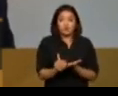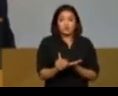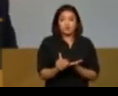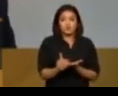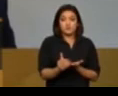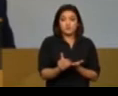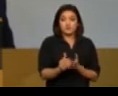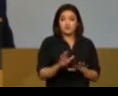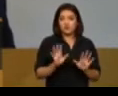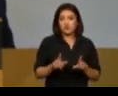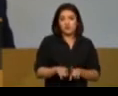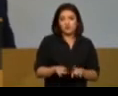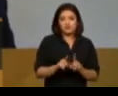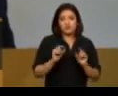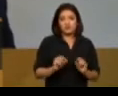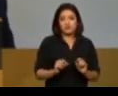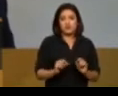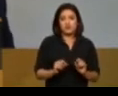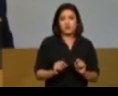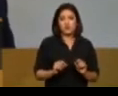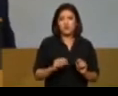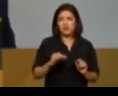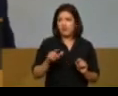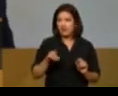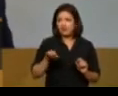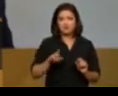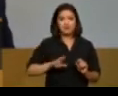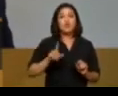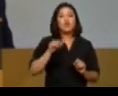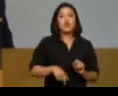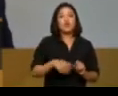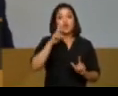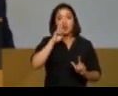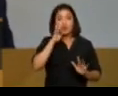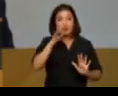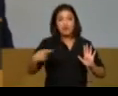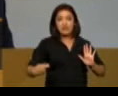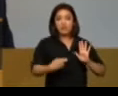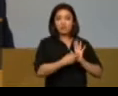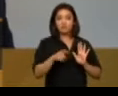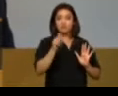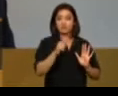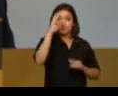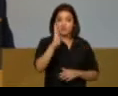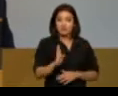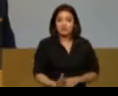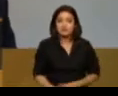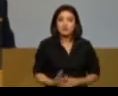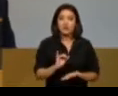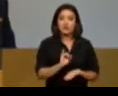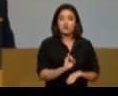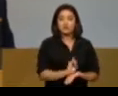começou por uma iniciativa do CAD? Não. A partir de uma denúncia da Associação Brasileira de Importadores